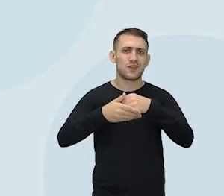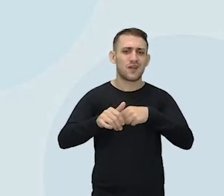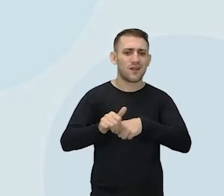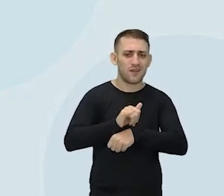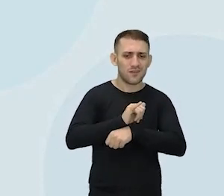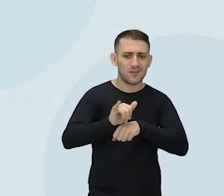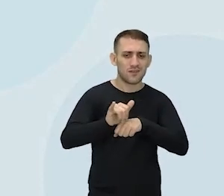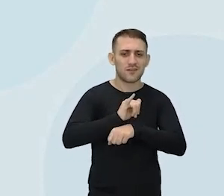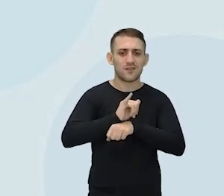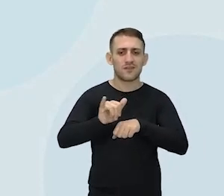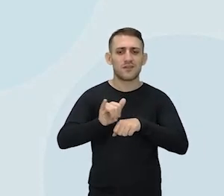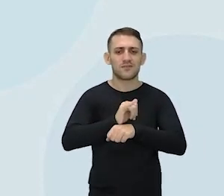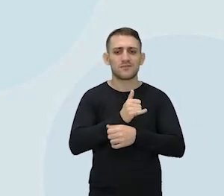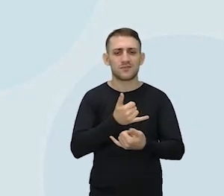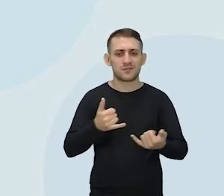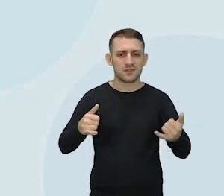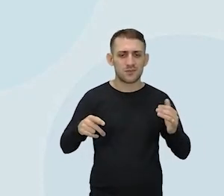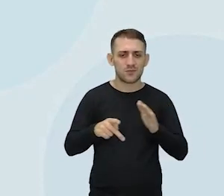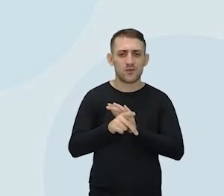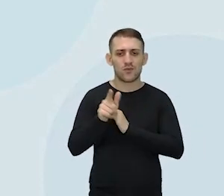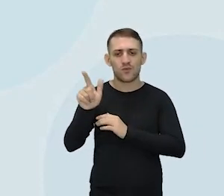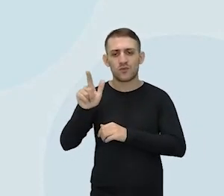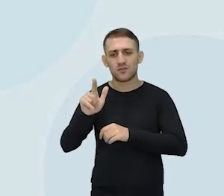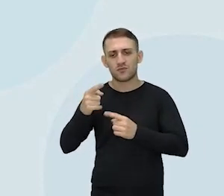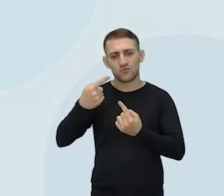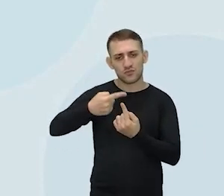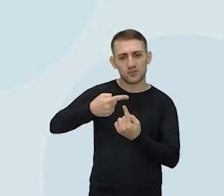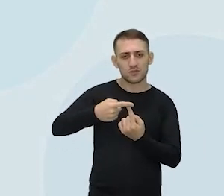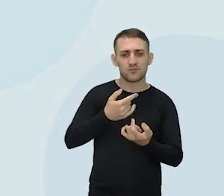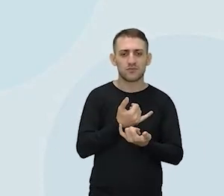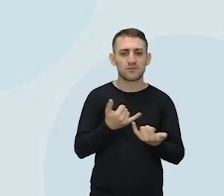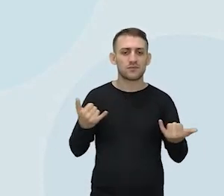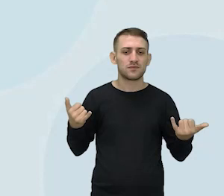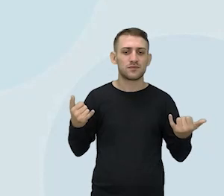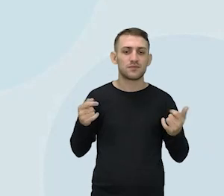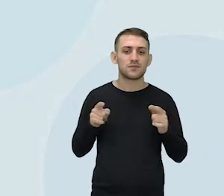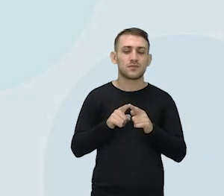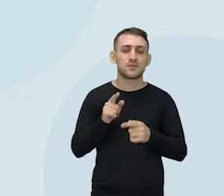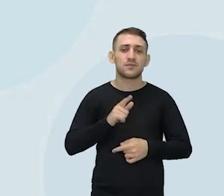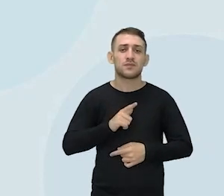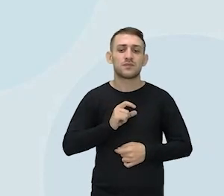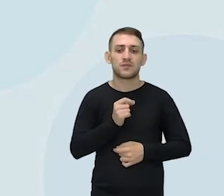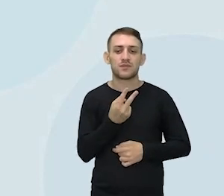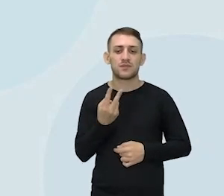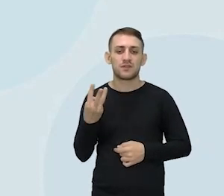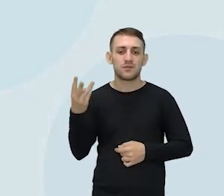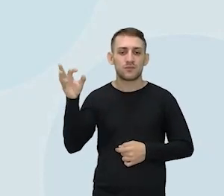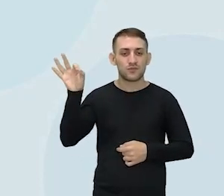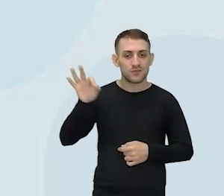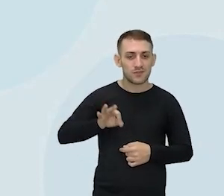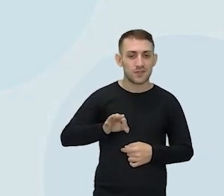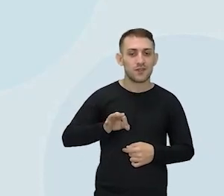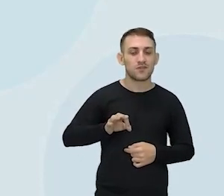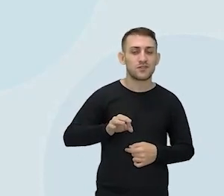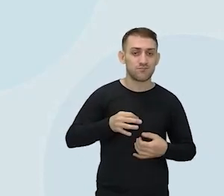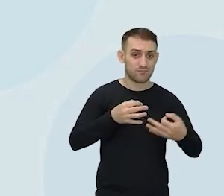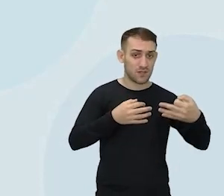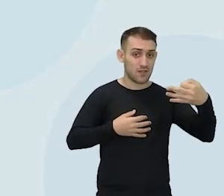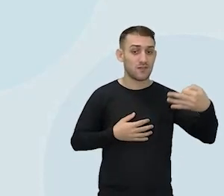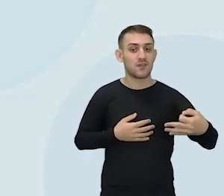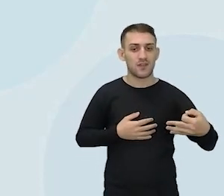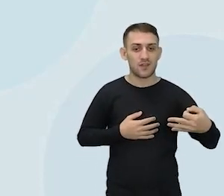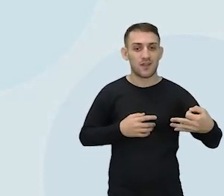de energia, de outras formas de energia. E ela tinha 23% de acerto, e ela sobe